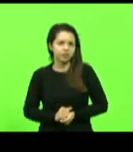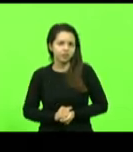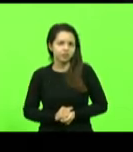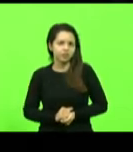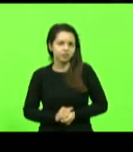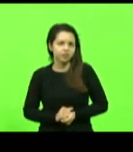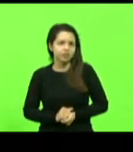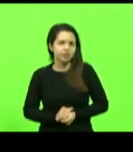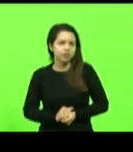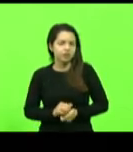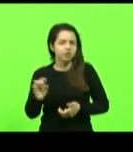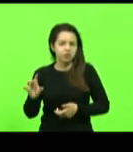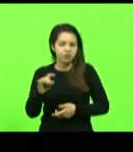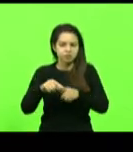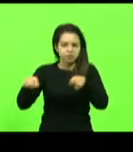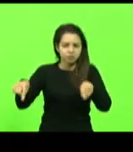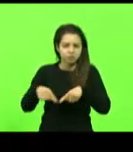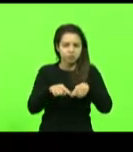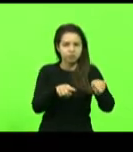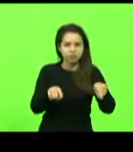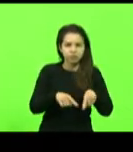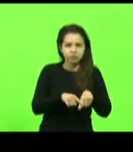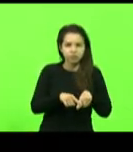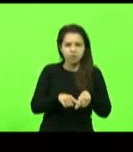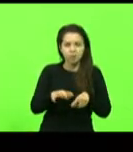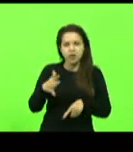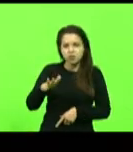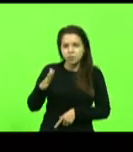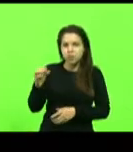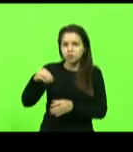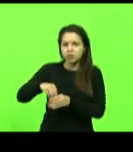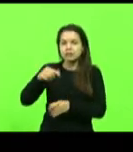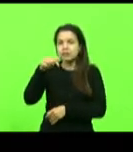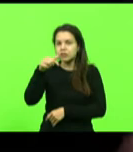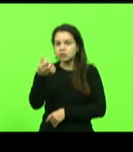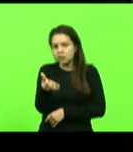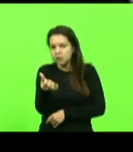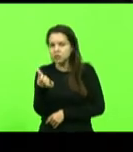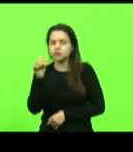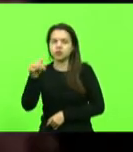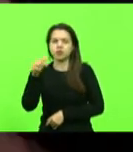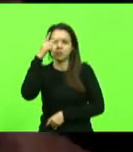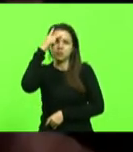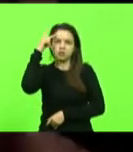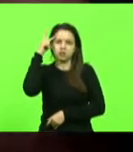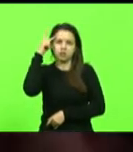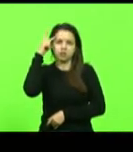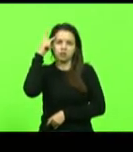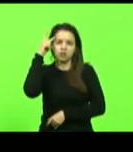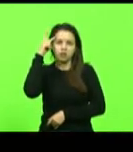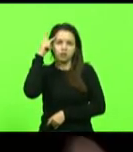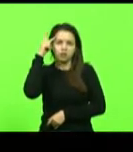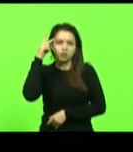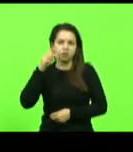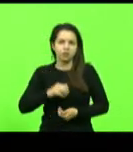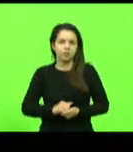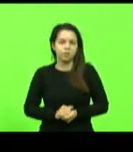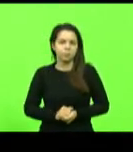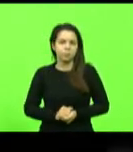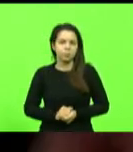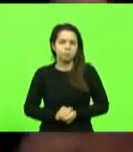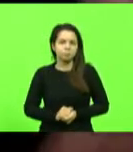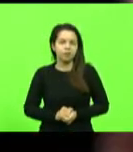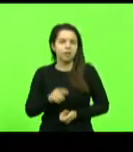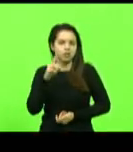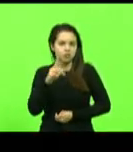tem dentro trabalhando para assessorar eles são 6 ou 7 pessoas. Como uma diretoria dentro da assistência